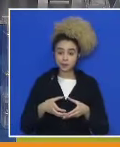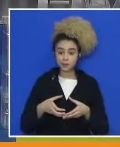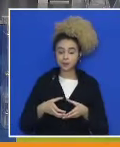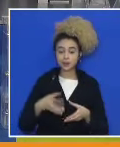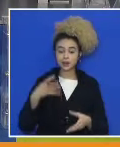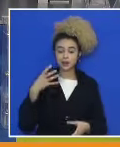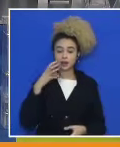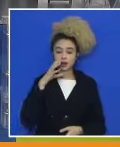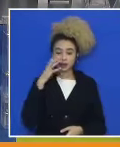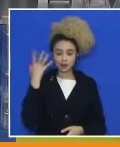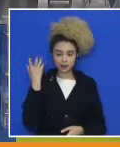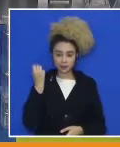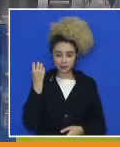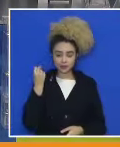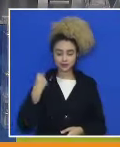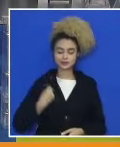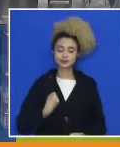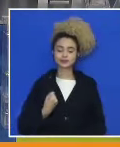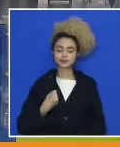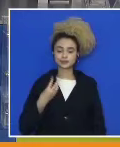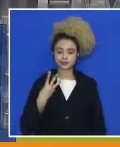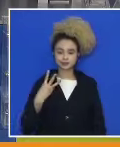30. Branca, 30.